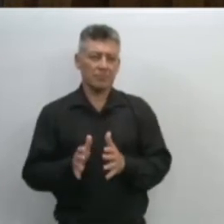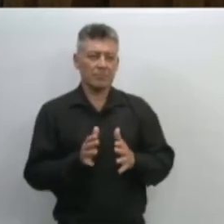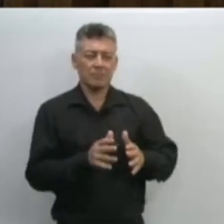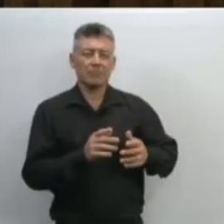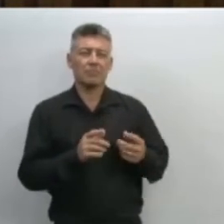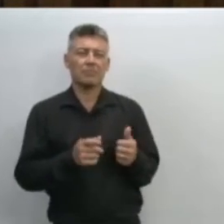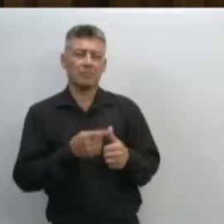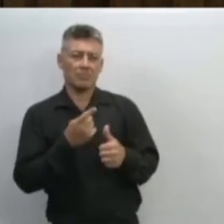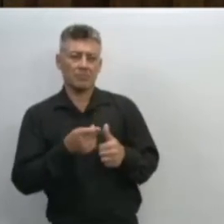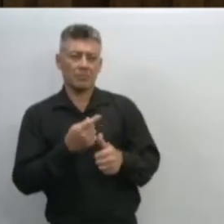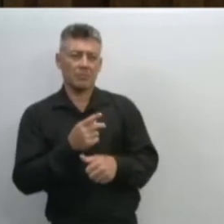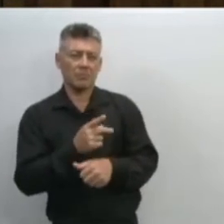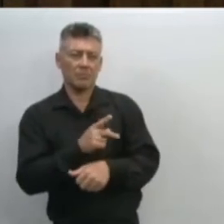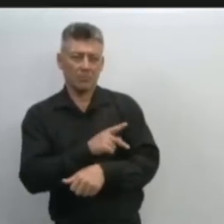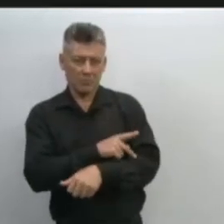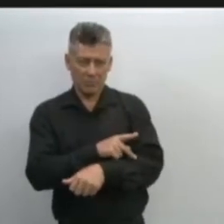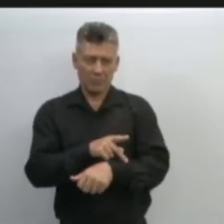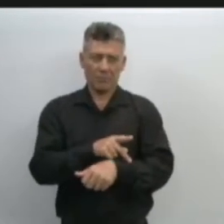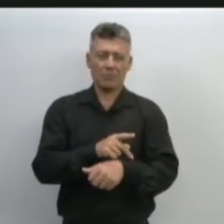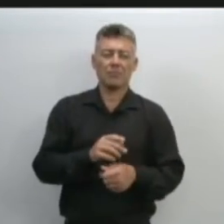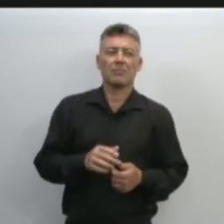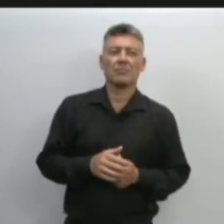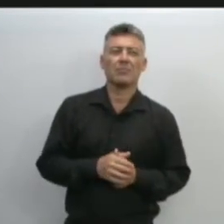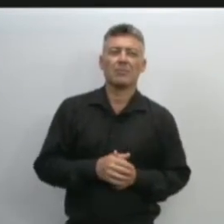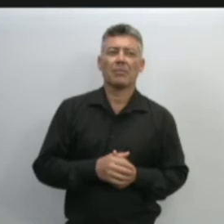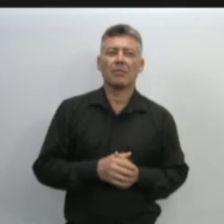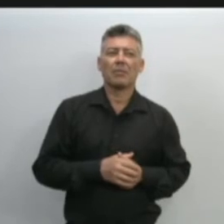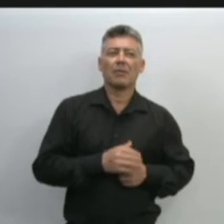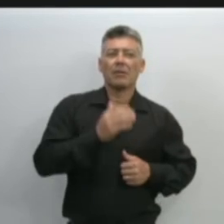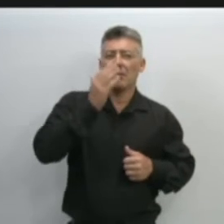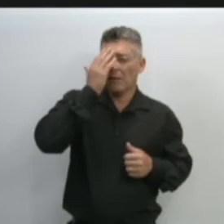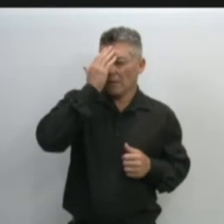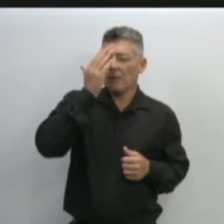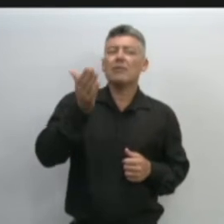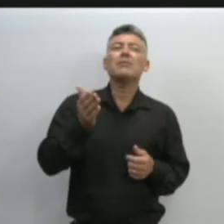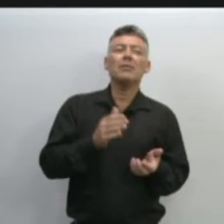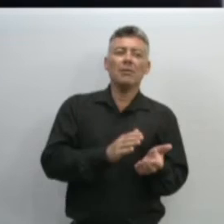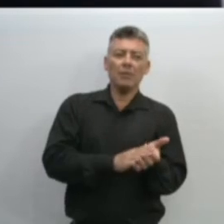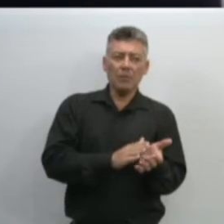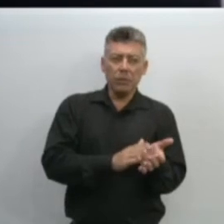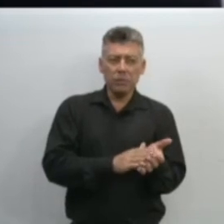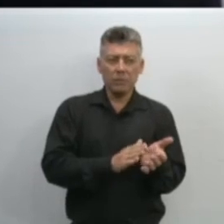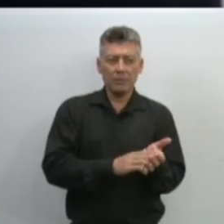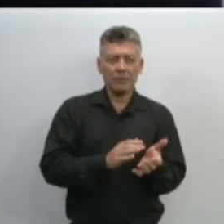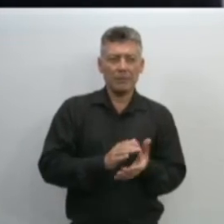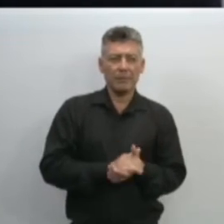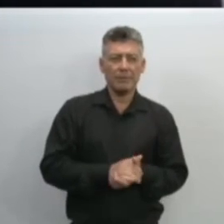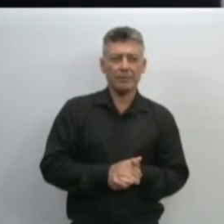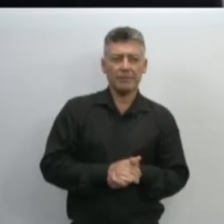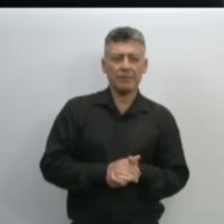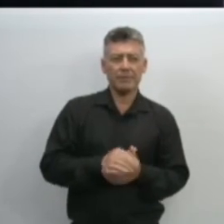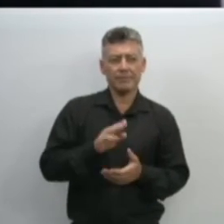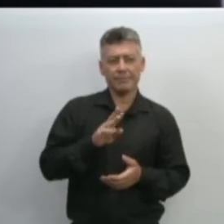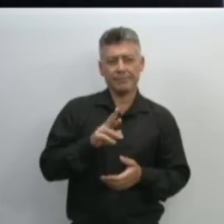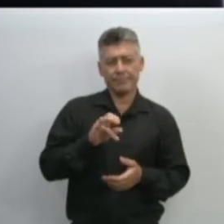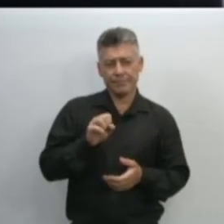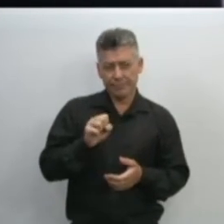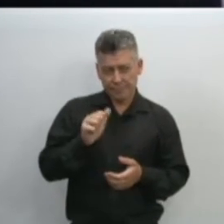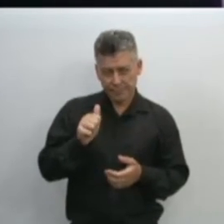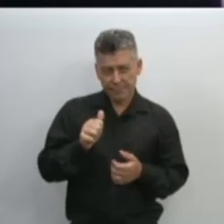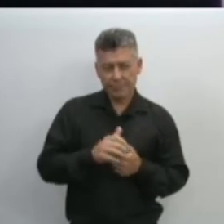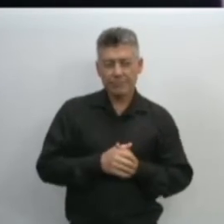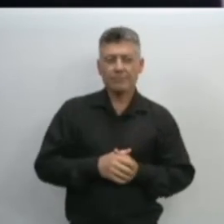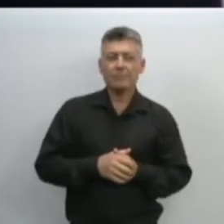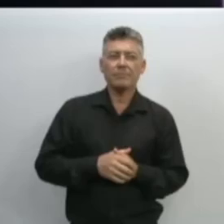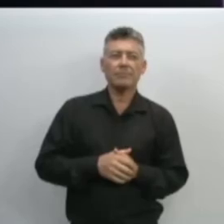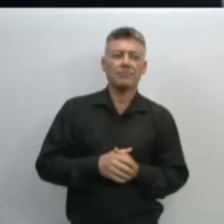escrito. Professor Roberto. Queria, primeiramente, parabenizar a nossa querida colega Brisa pelo dizer